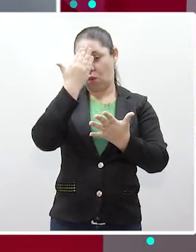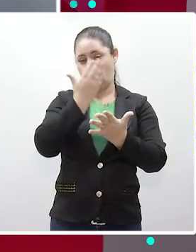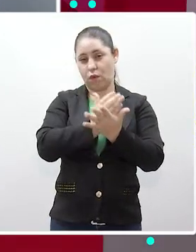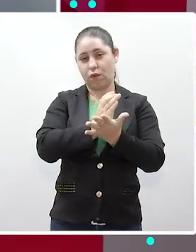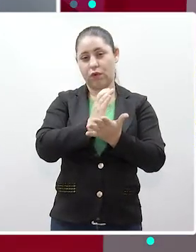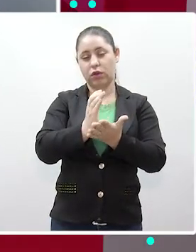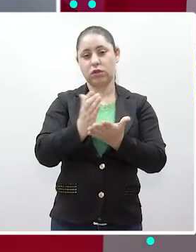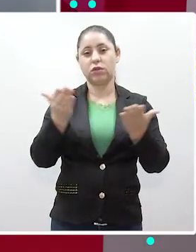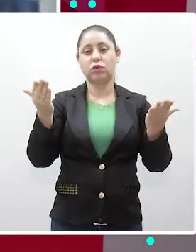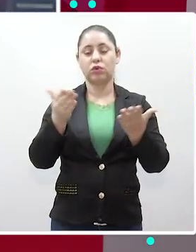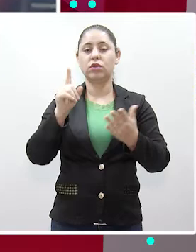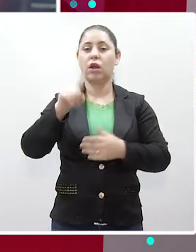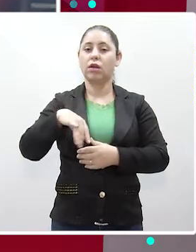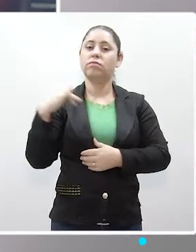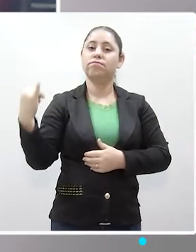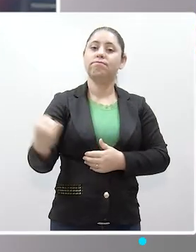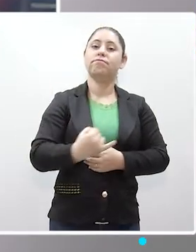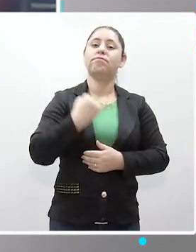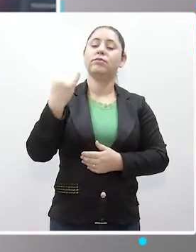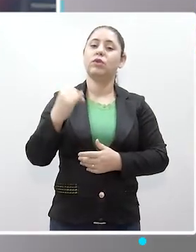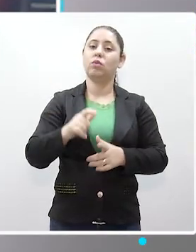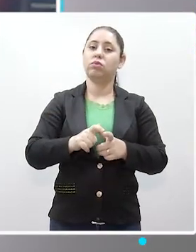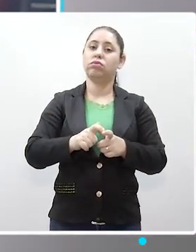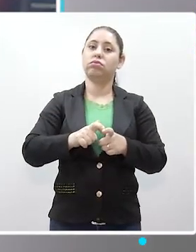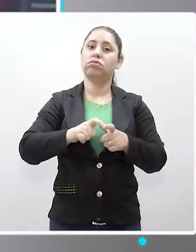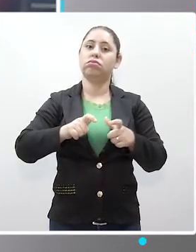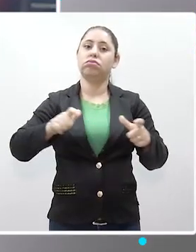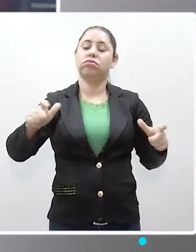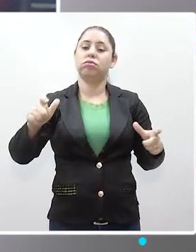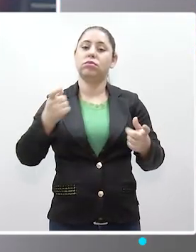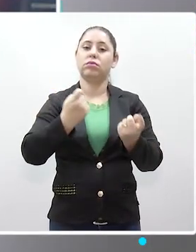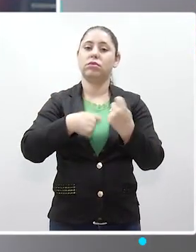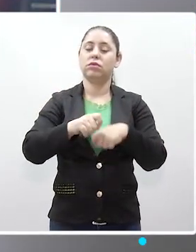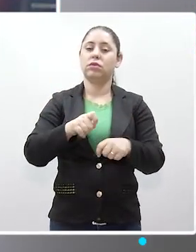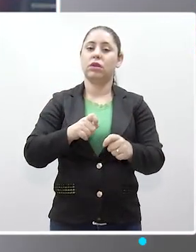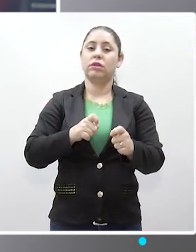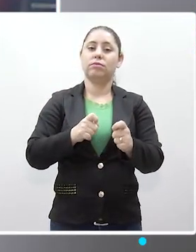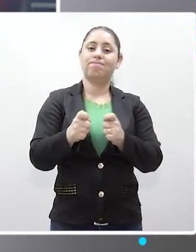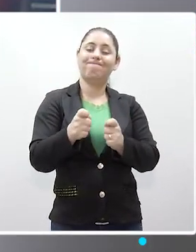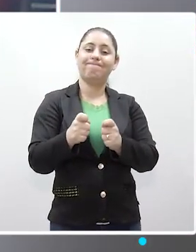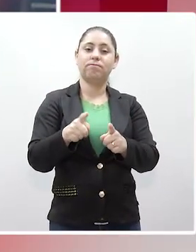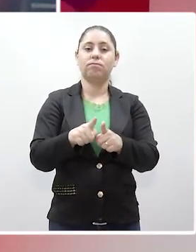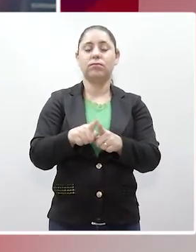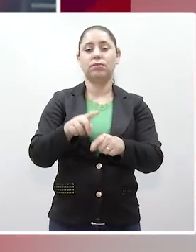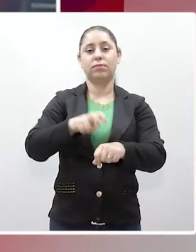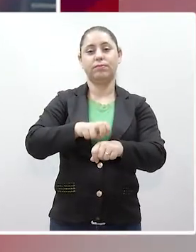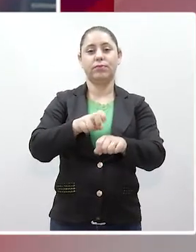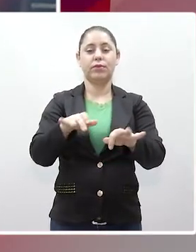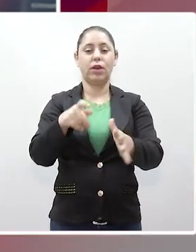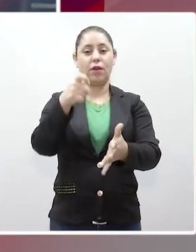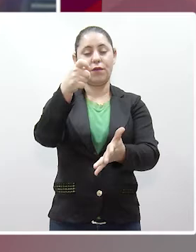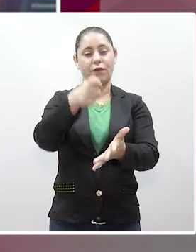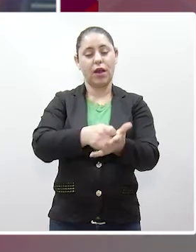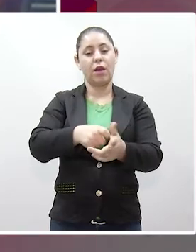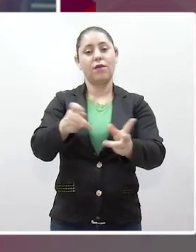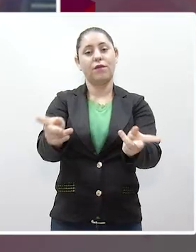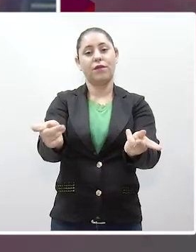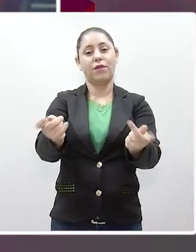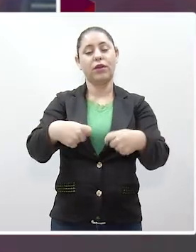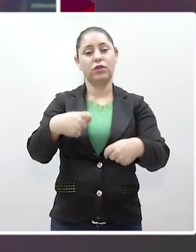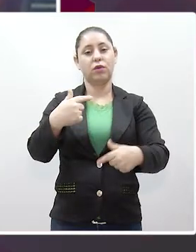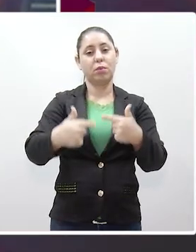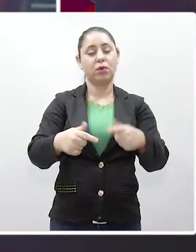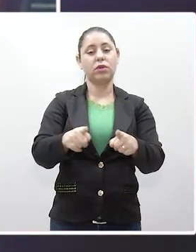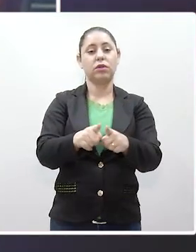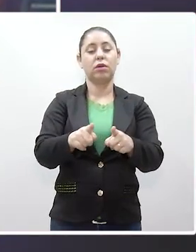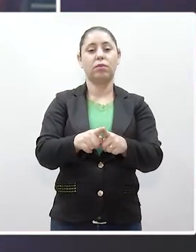a confiança é o elemento essencial para o crescimento econômico, né? E o controle da pandemia e a efetividade das medidas